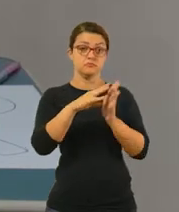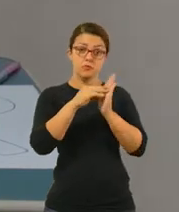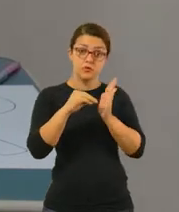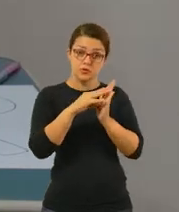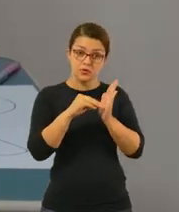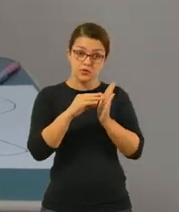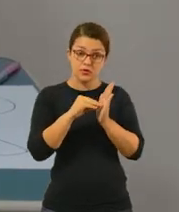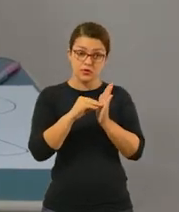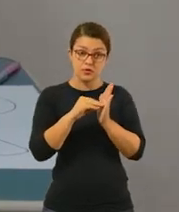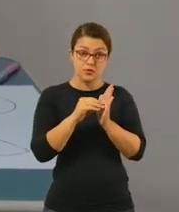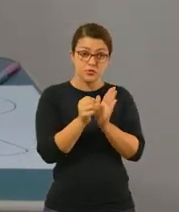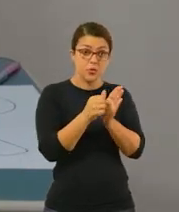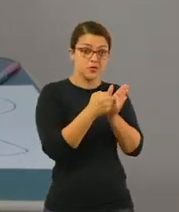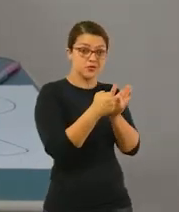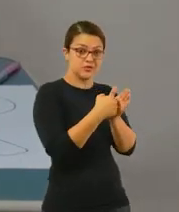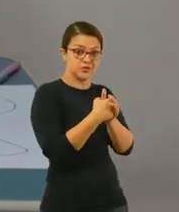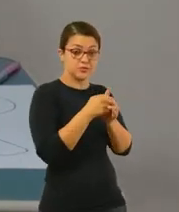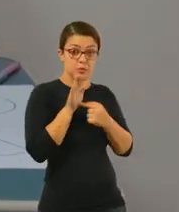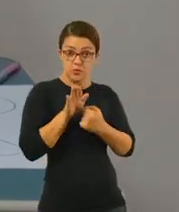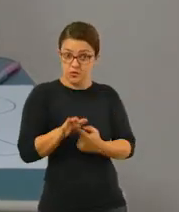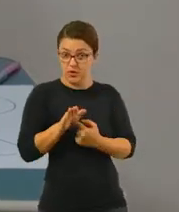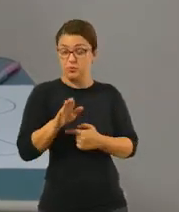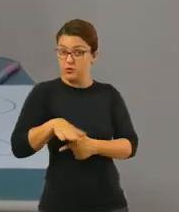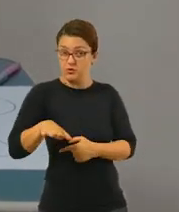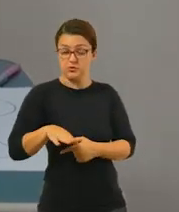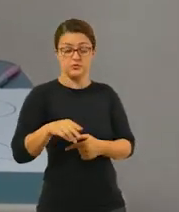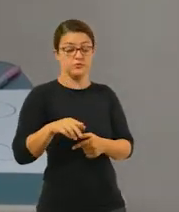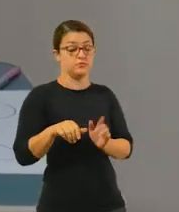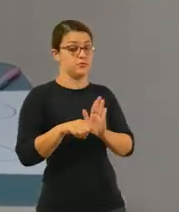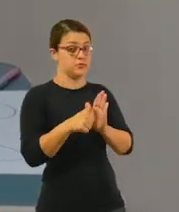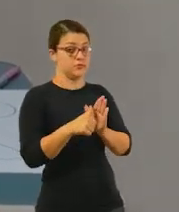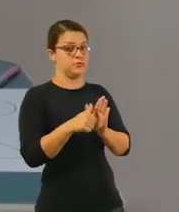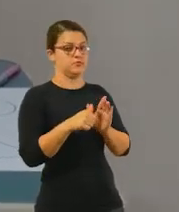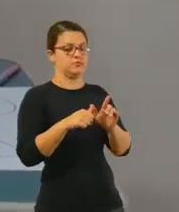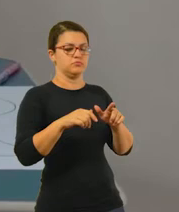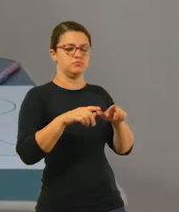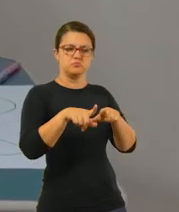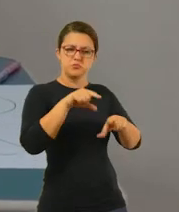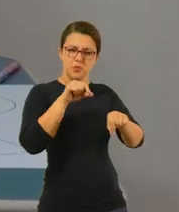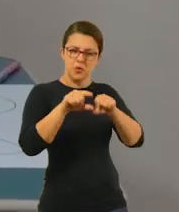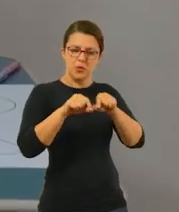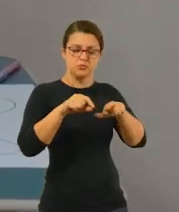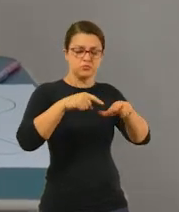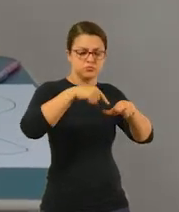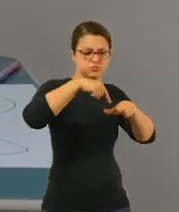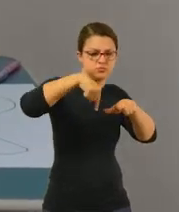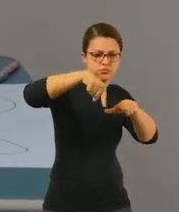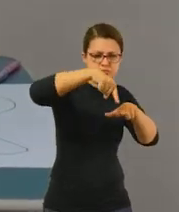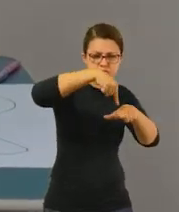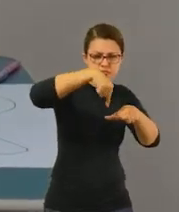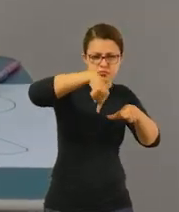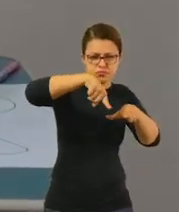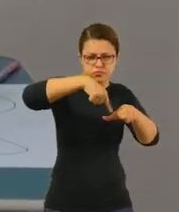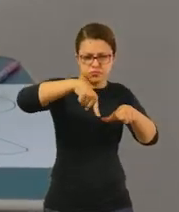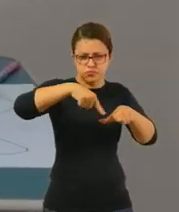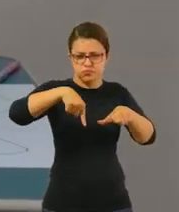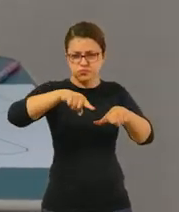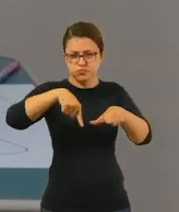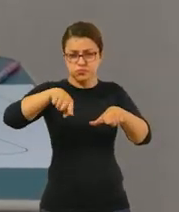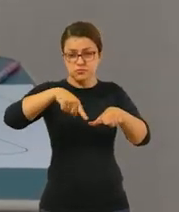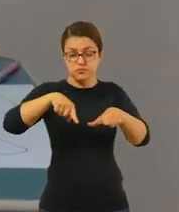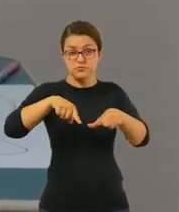o molde sem a criança ver, para que ela já não decore aonde que ela vai colocar cada objeto. E é importante também que você não faça